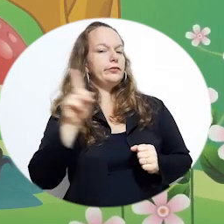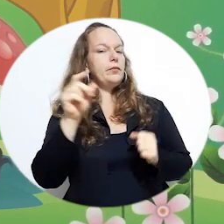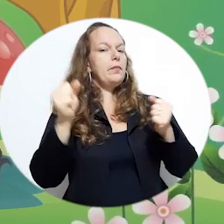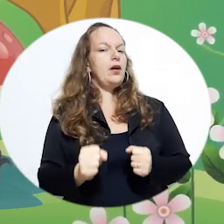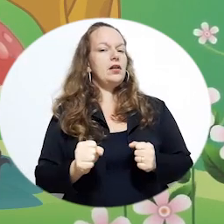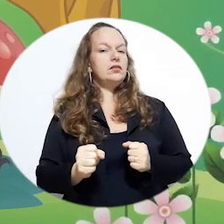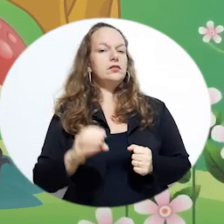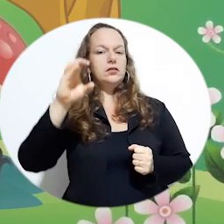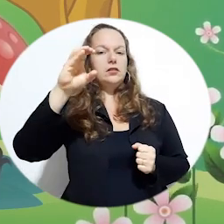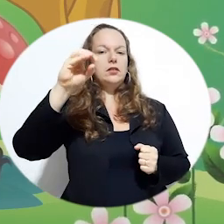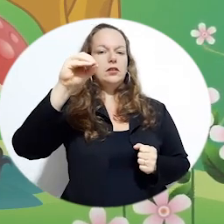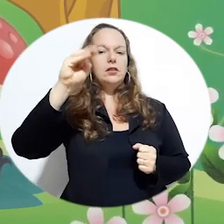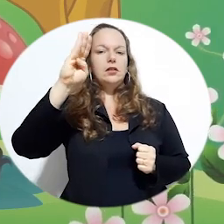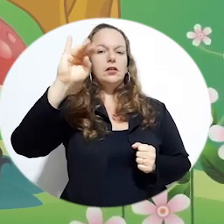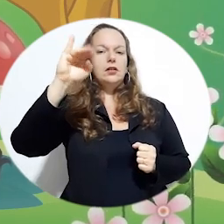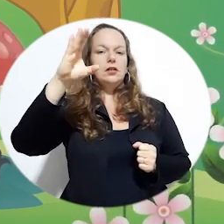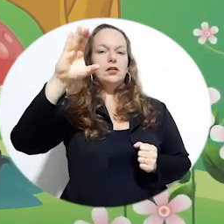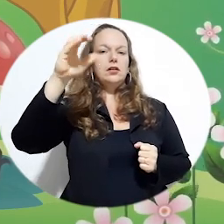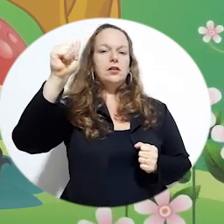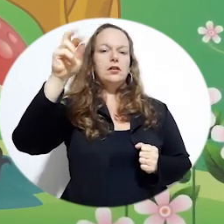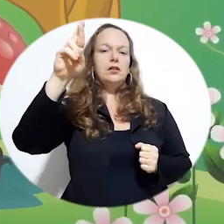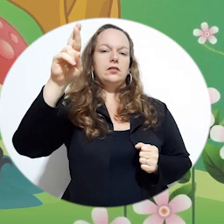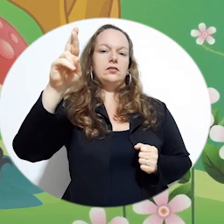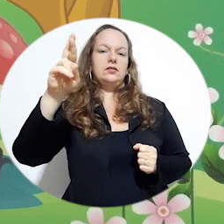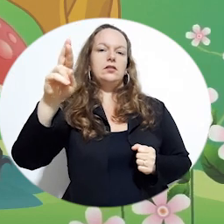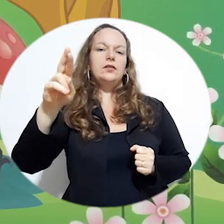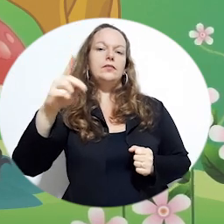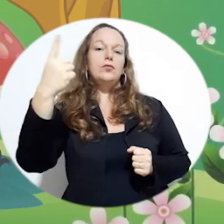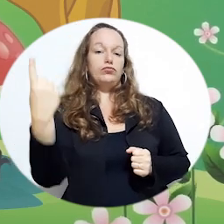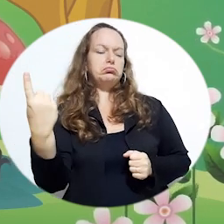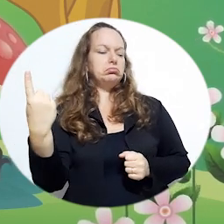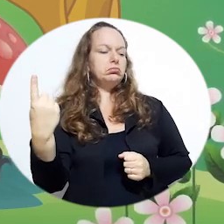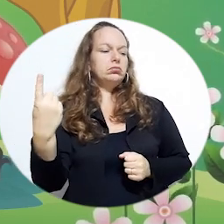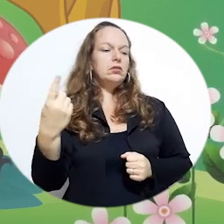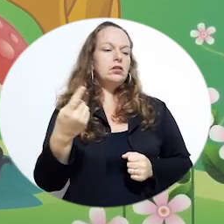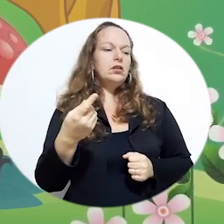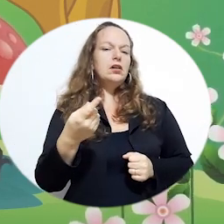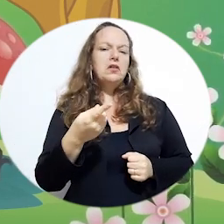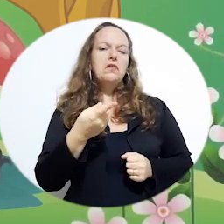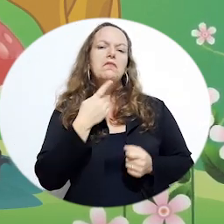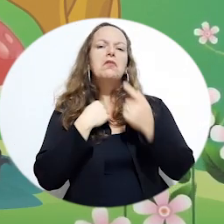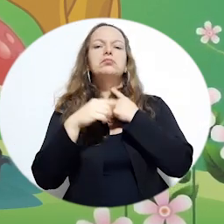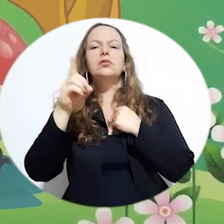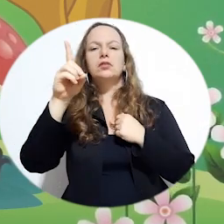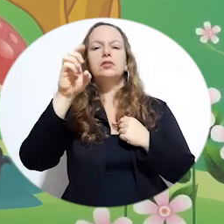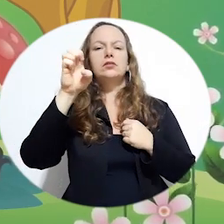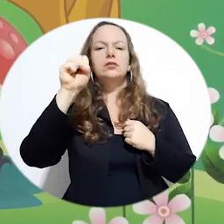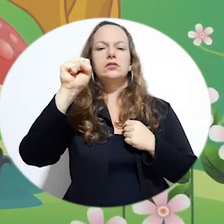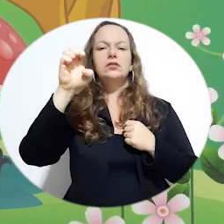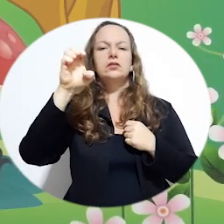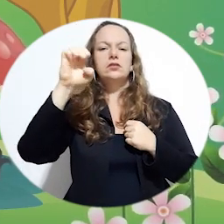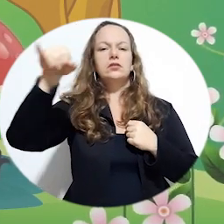o que é cobiçar? Existe a palavra desejar. Quando eu desejo algo, eu espero por